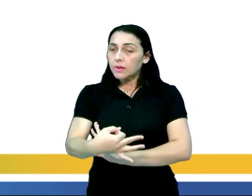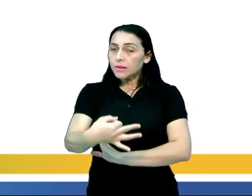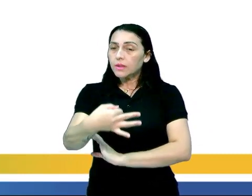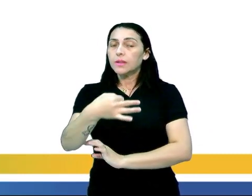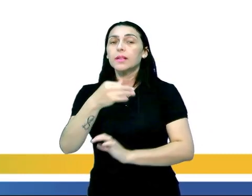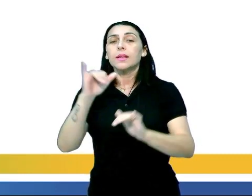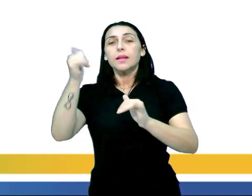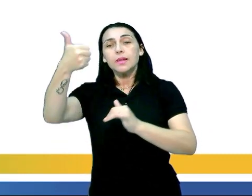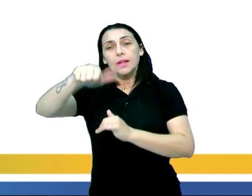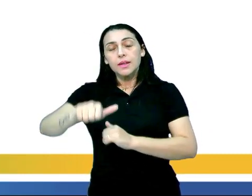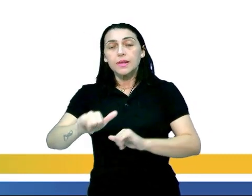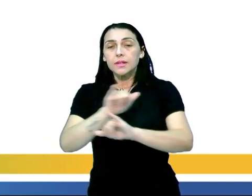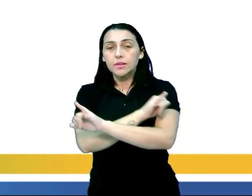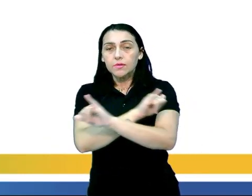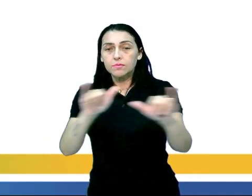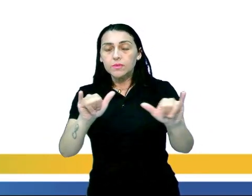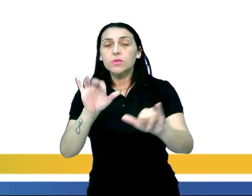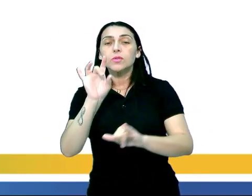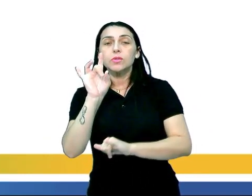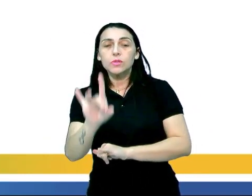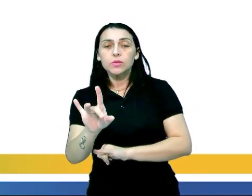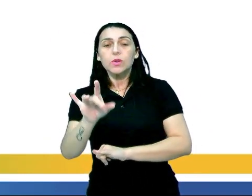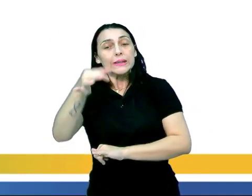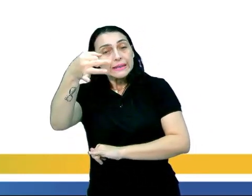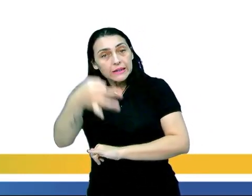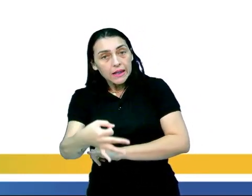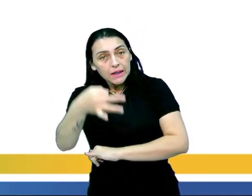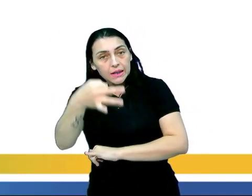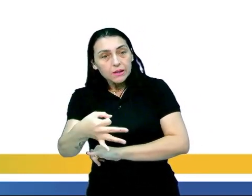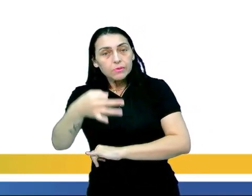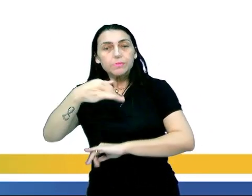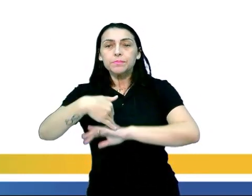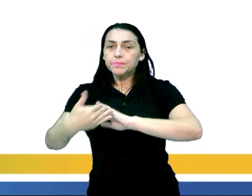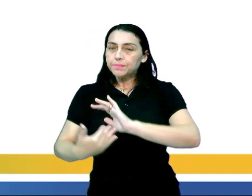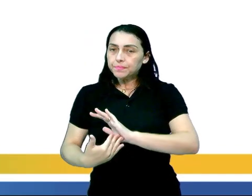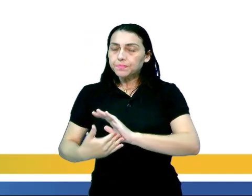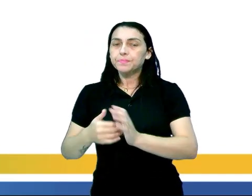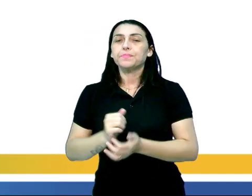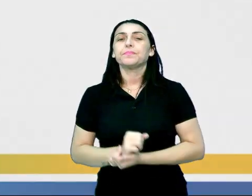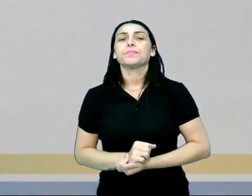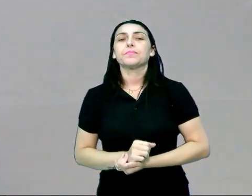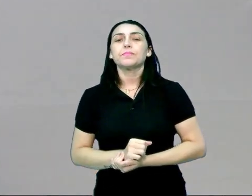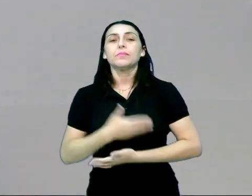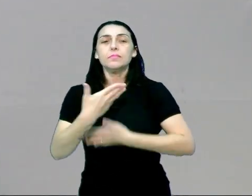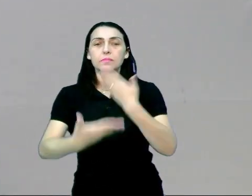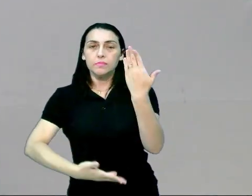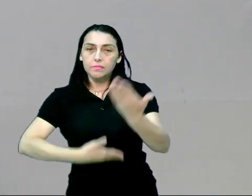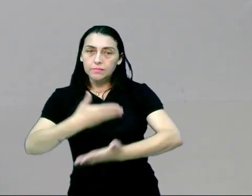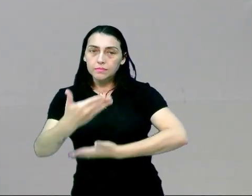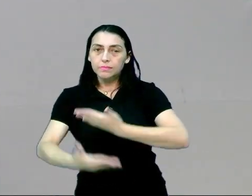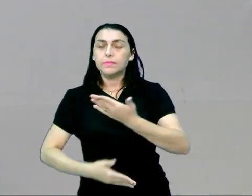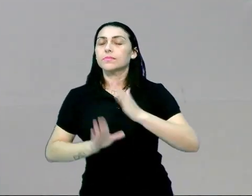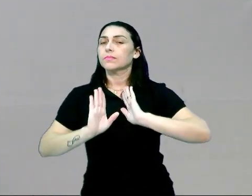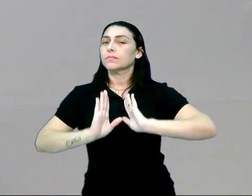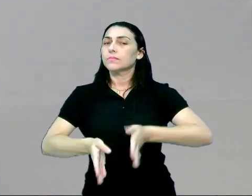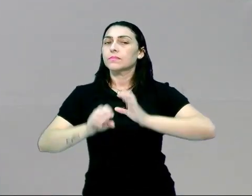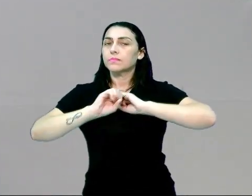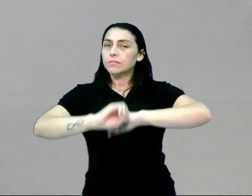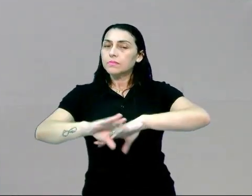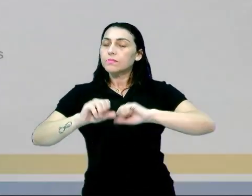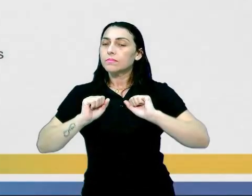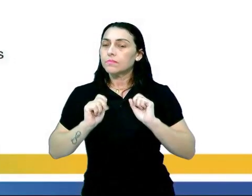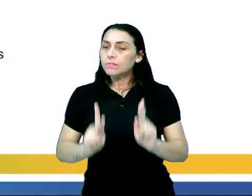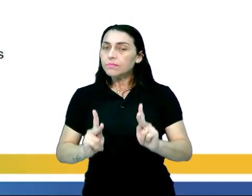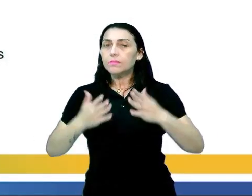informações, porque eram apenas afirmativas que todas estão corretas. relacionadas a tudo que a gente mencionou,